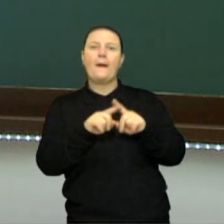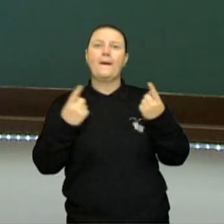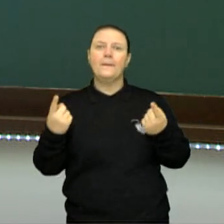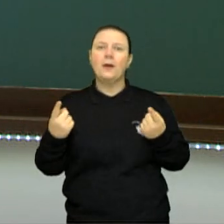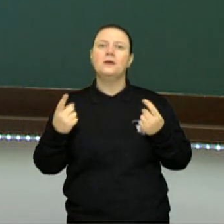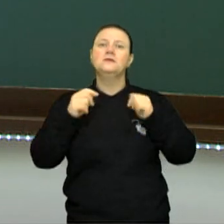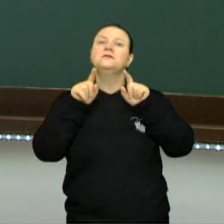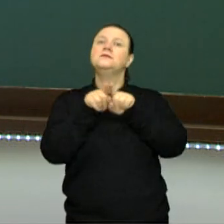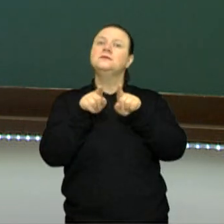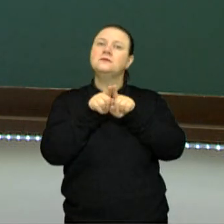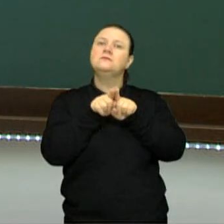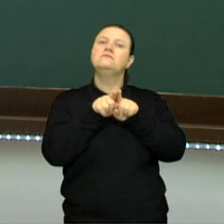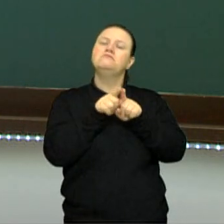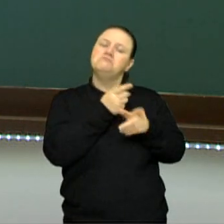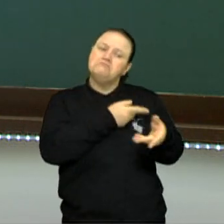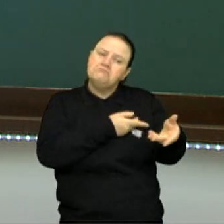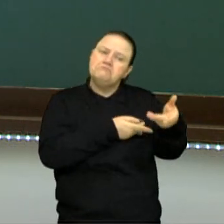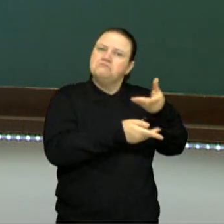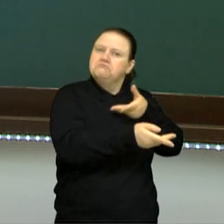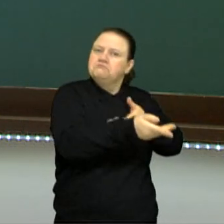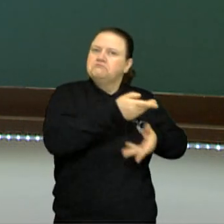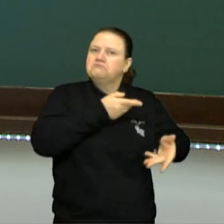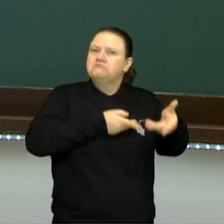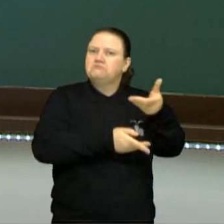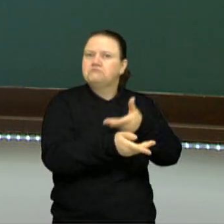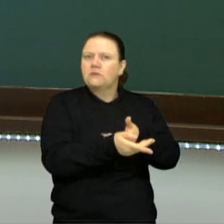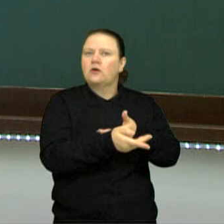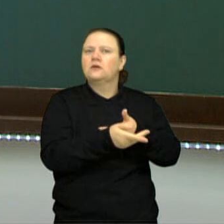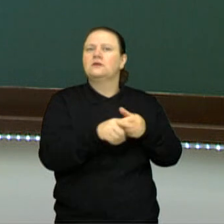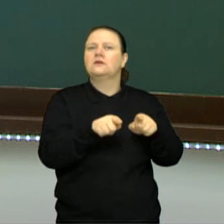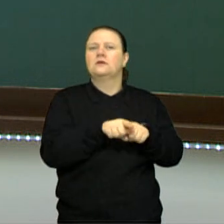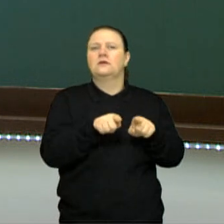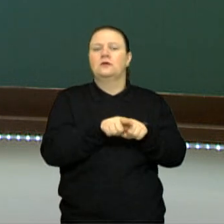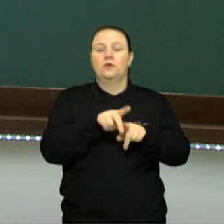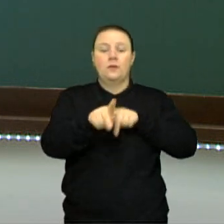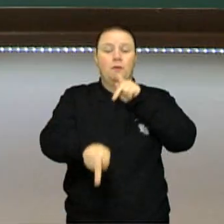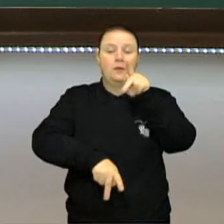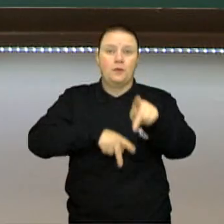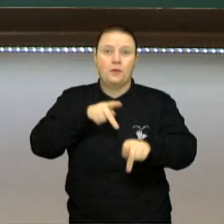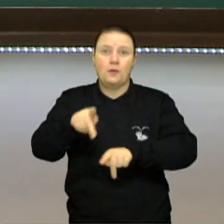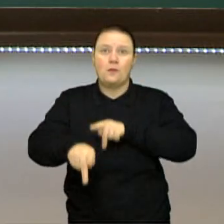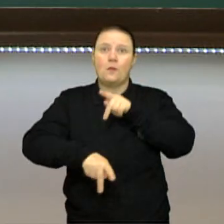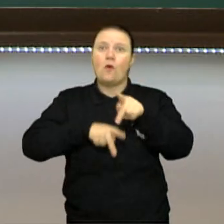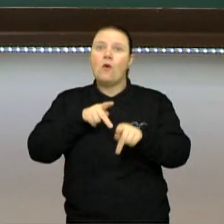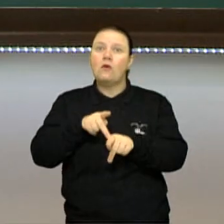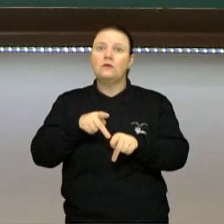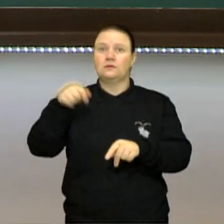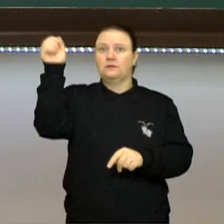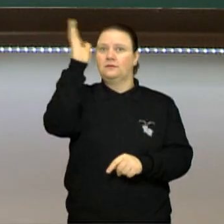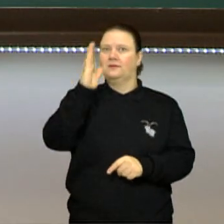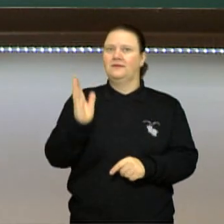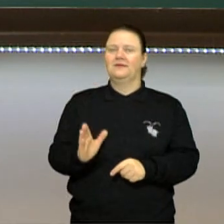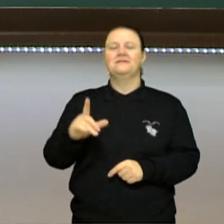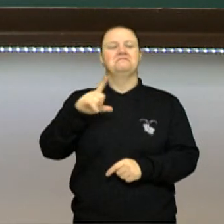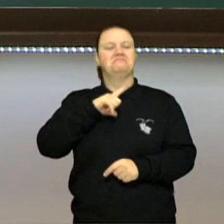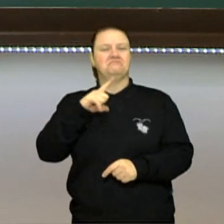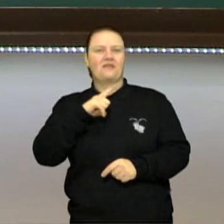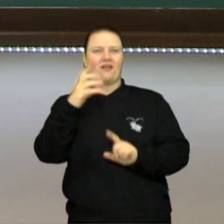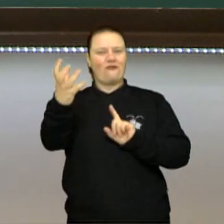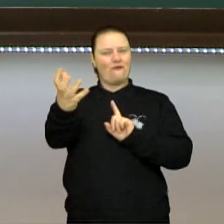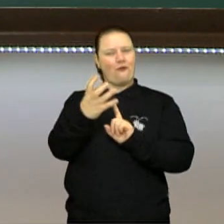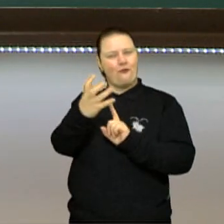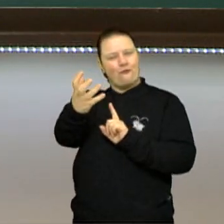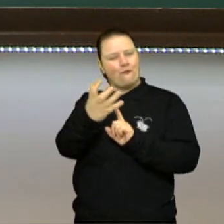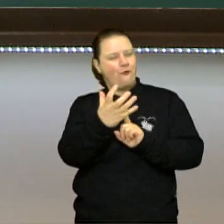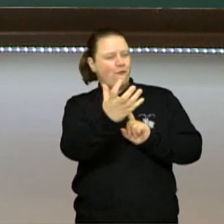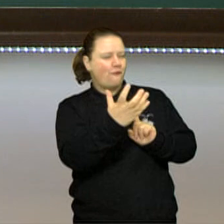formação da arte e cultura brasileira, né? Então, traz essa mistura do nosso povo, né, que é muito diferente, que tem várias